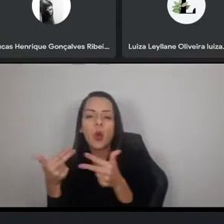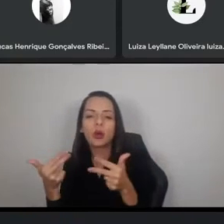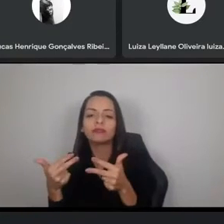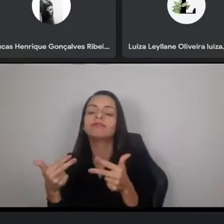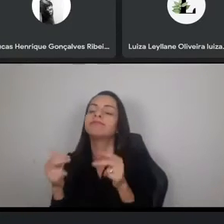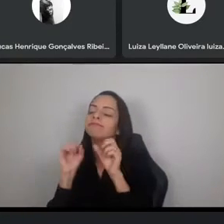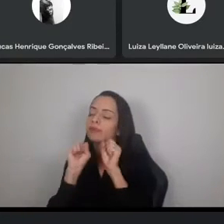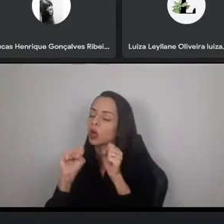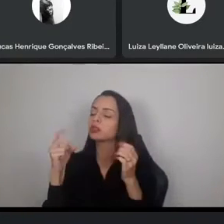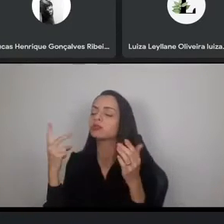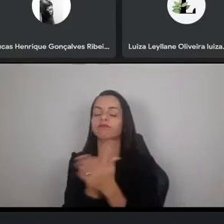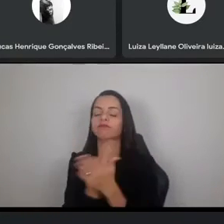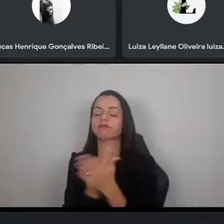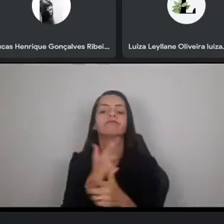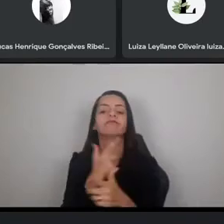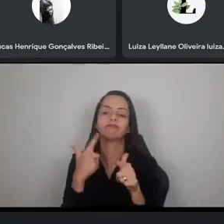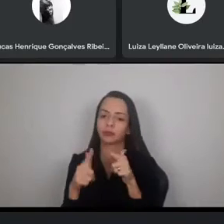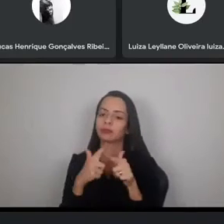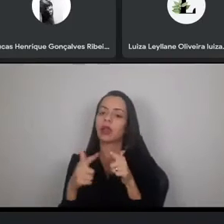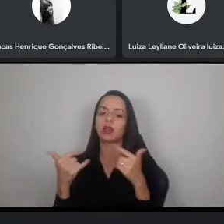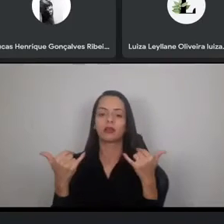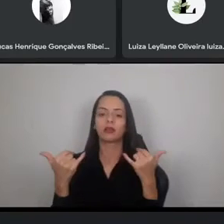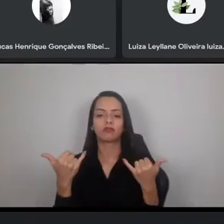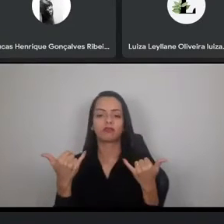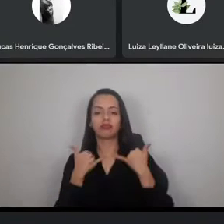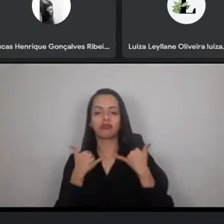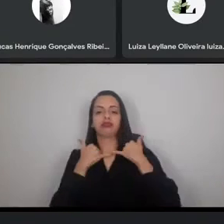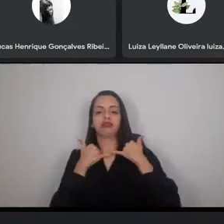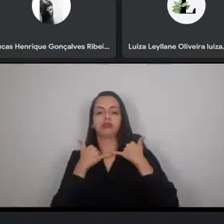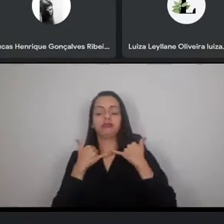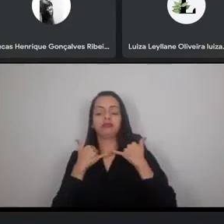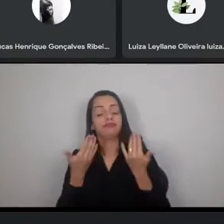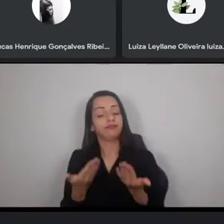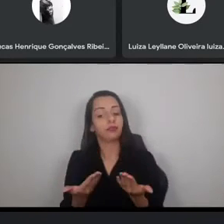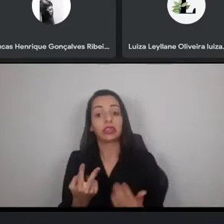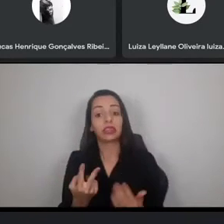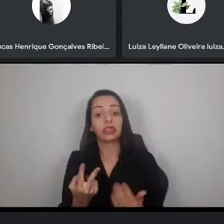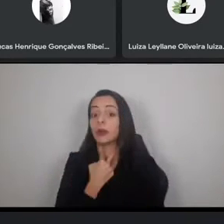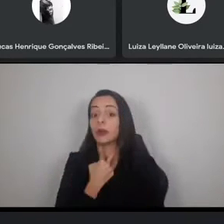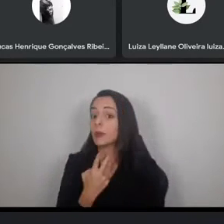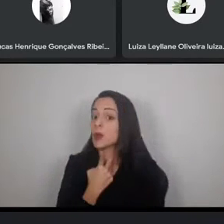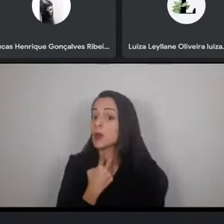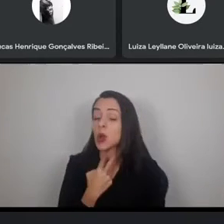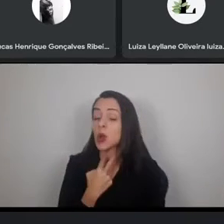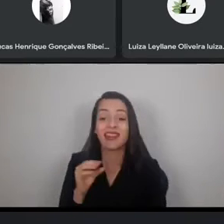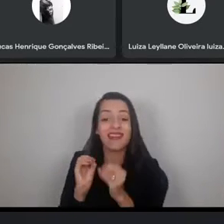ocasionar um choque elétrico. Então, diante desse fato, não devemos colocar nenhum